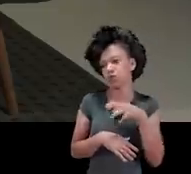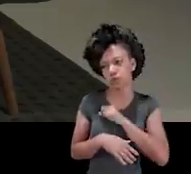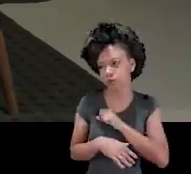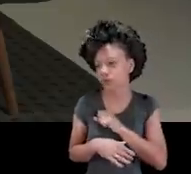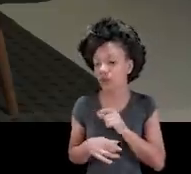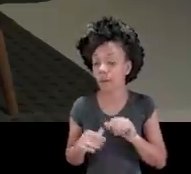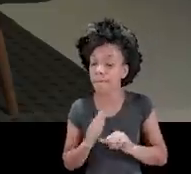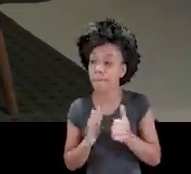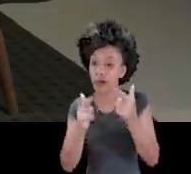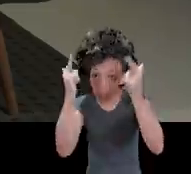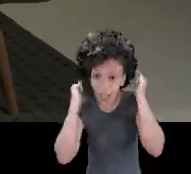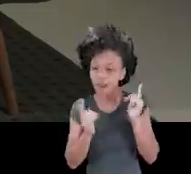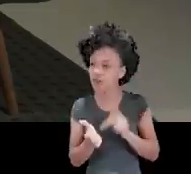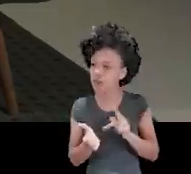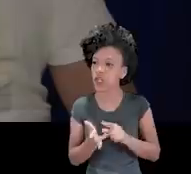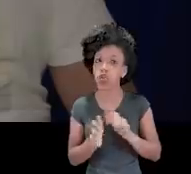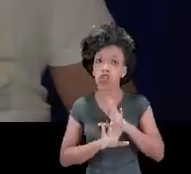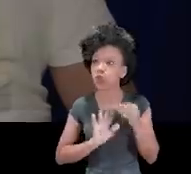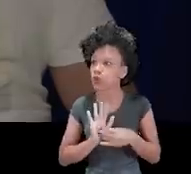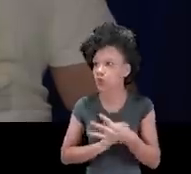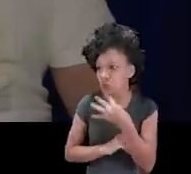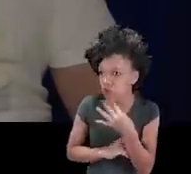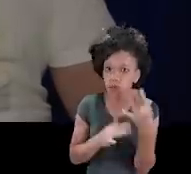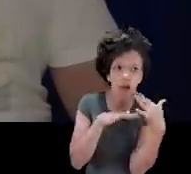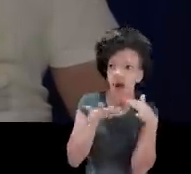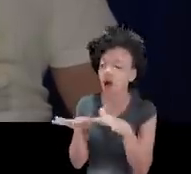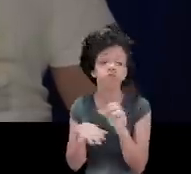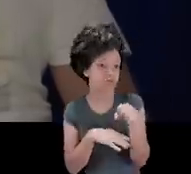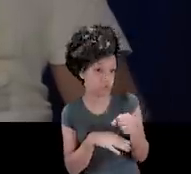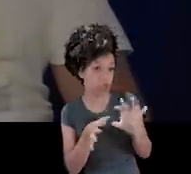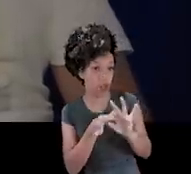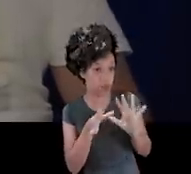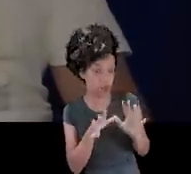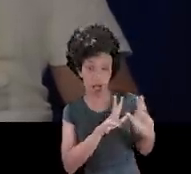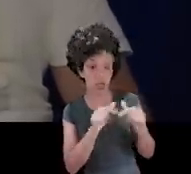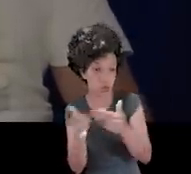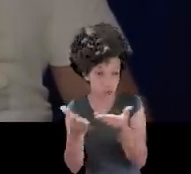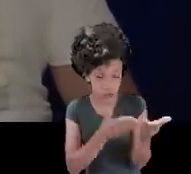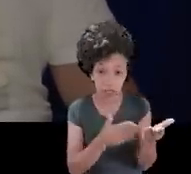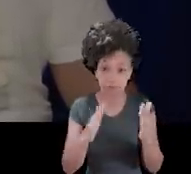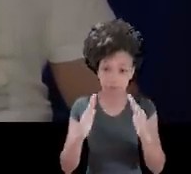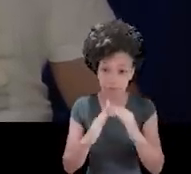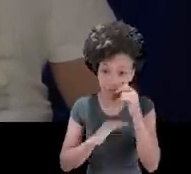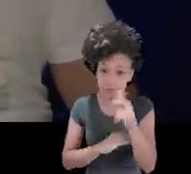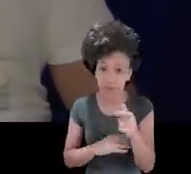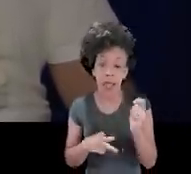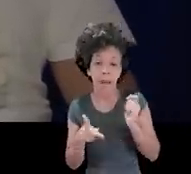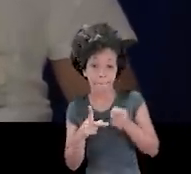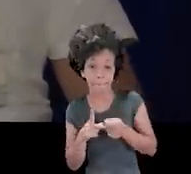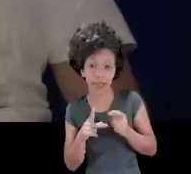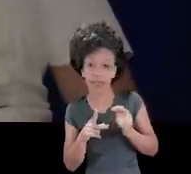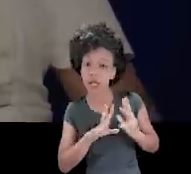eu acho que você é o primeiro careca que todo mundo conheceu. Exatamente. Por isso que eu tô me dando a liberdade, a todos vocês que estão aí em casa, mandar um pix todos